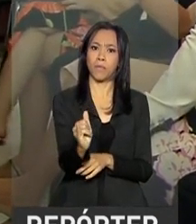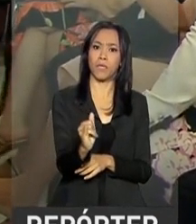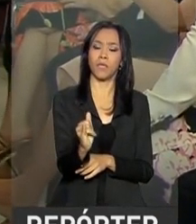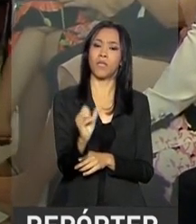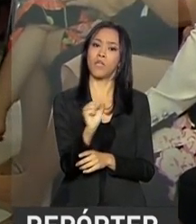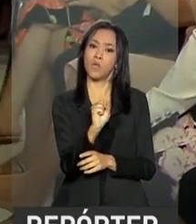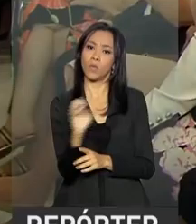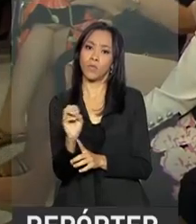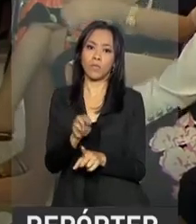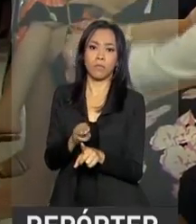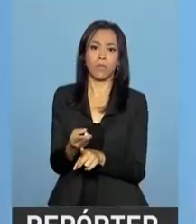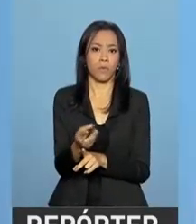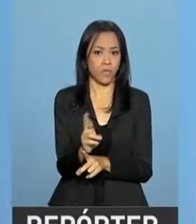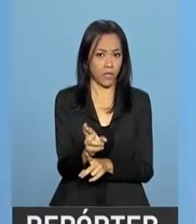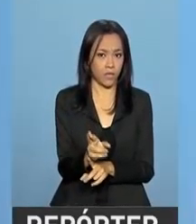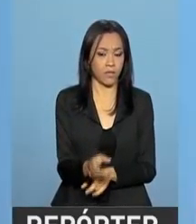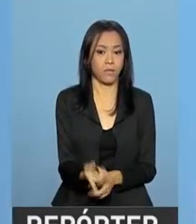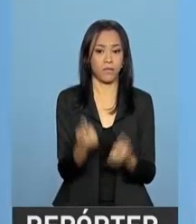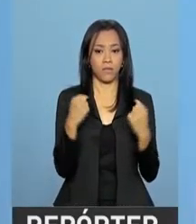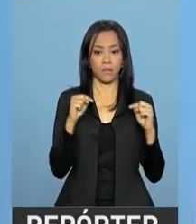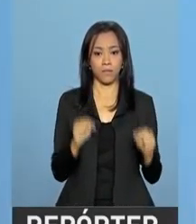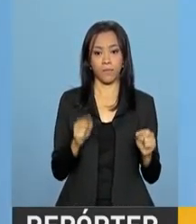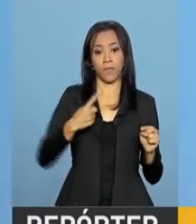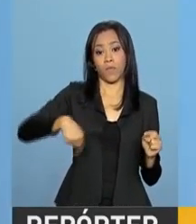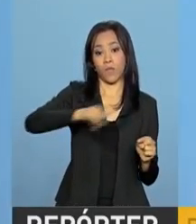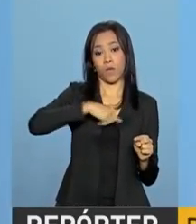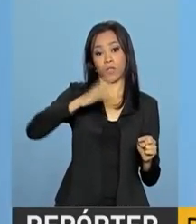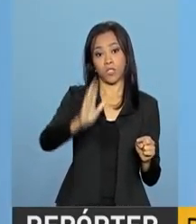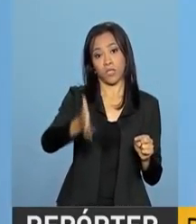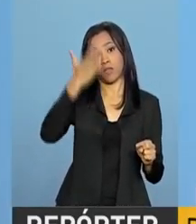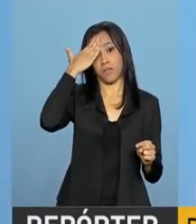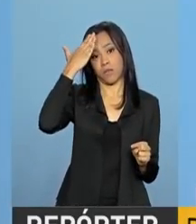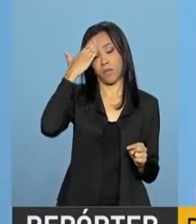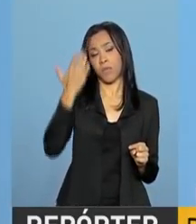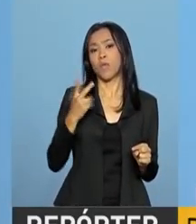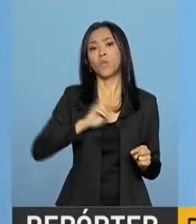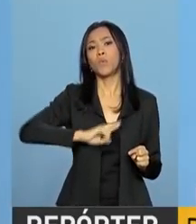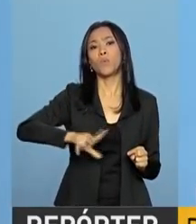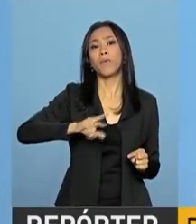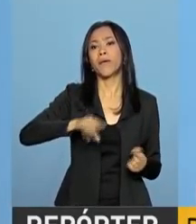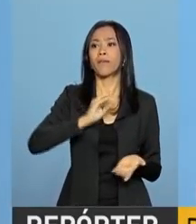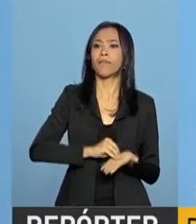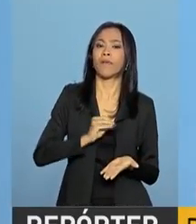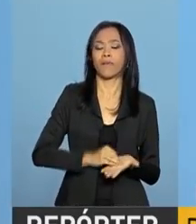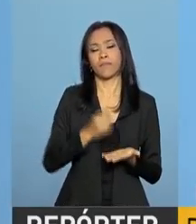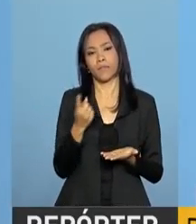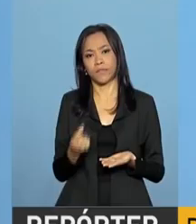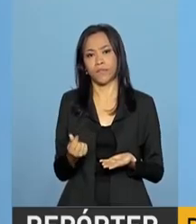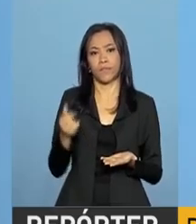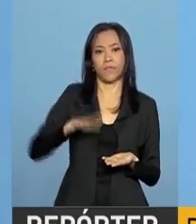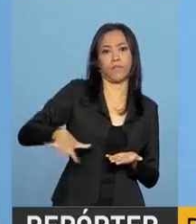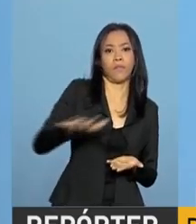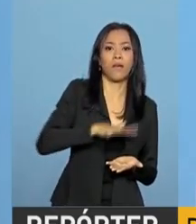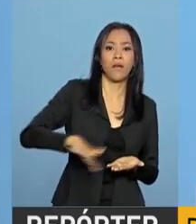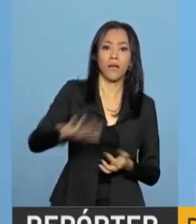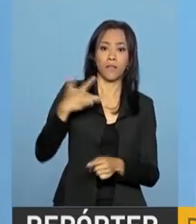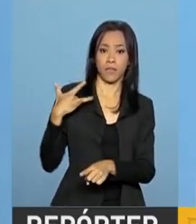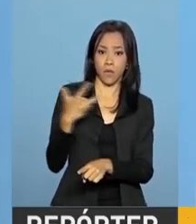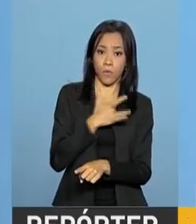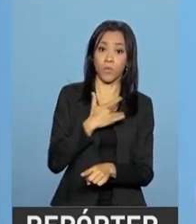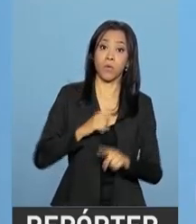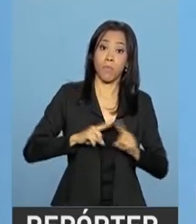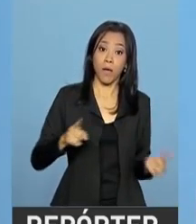800 milhões de reais nós sabemos que não é que não falta é mais recursos para a saúde do presidente mas enquanto não tivermos